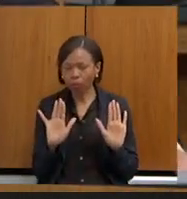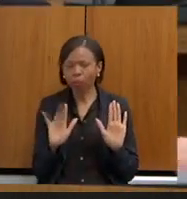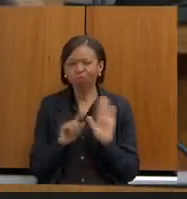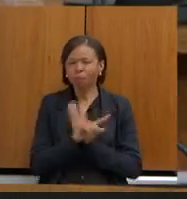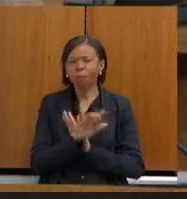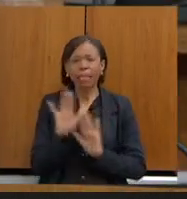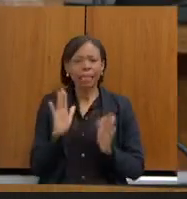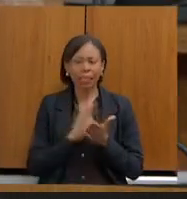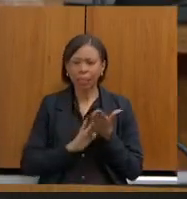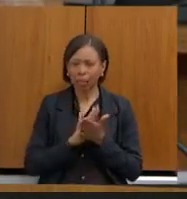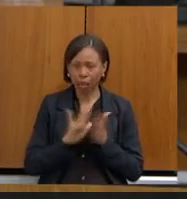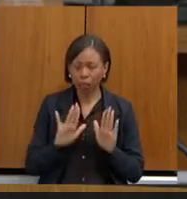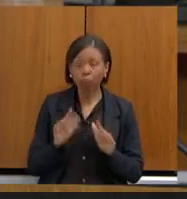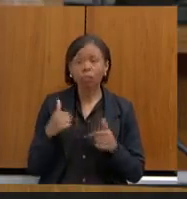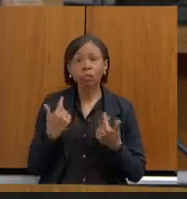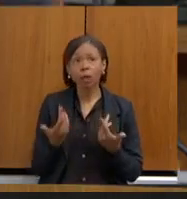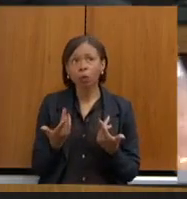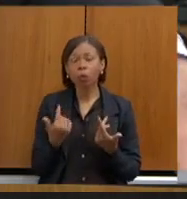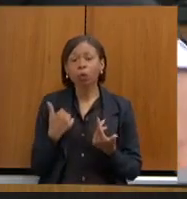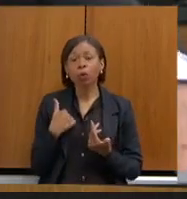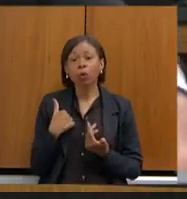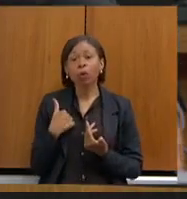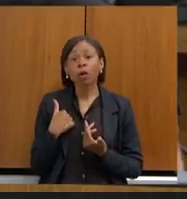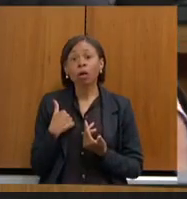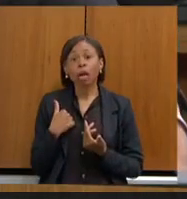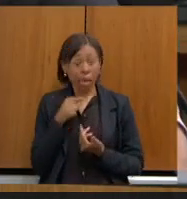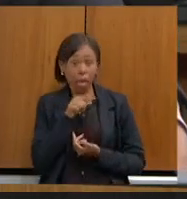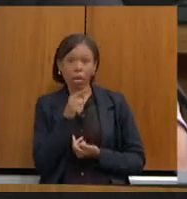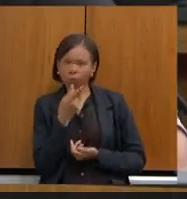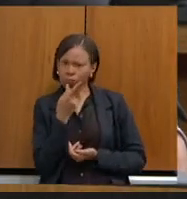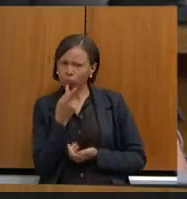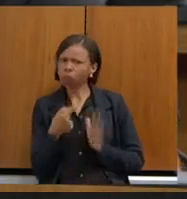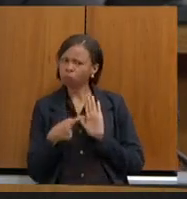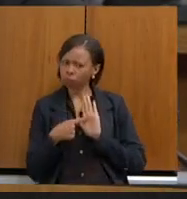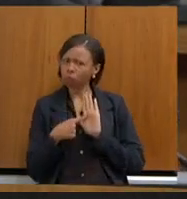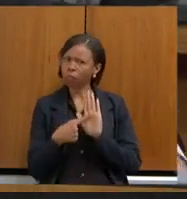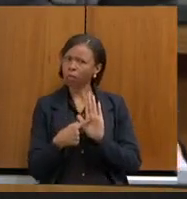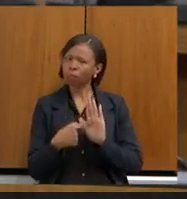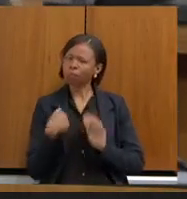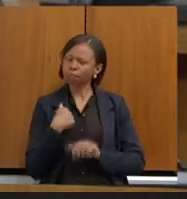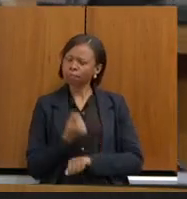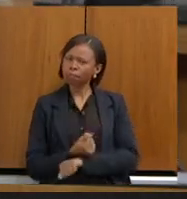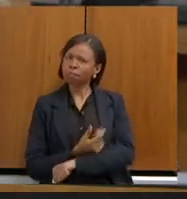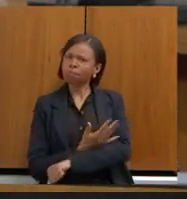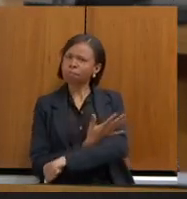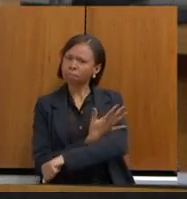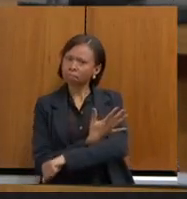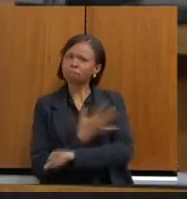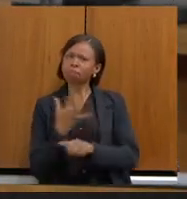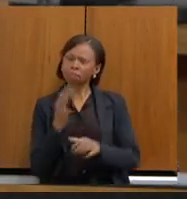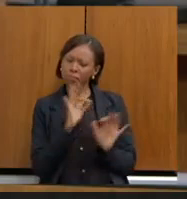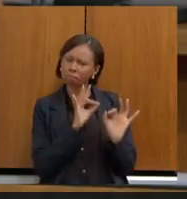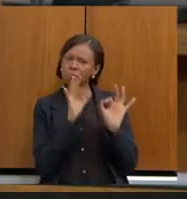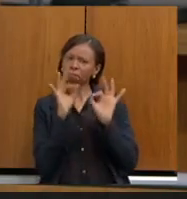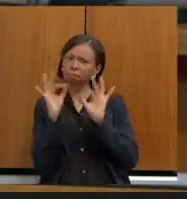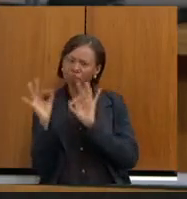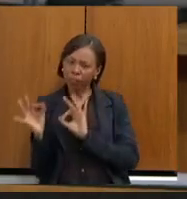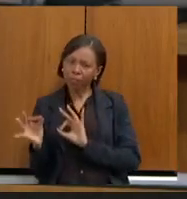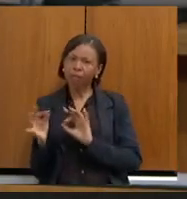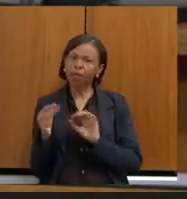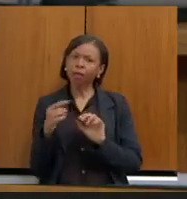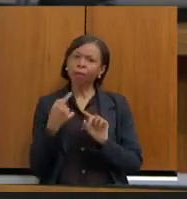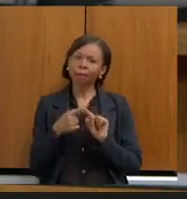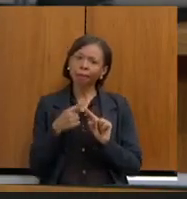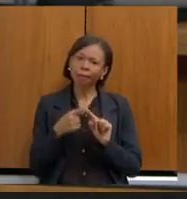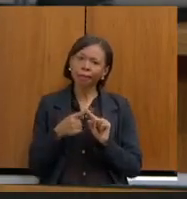coronel Estevam na verdade apresentação dele aqui me emocionou em muitos momentos né essa decisão da ida